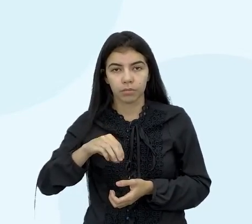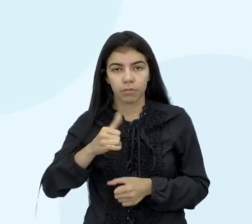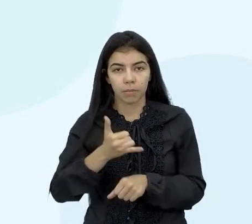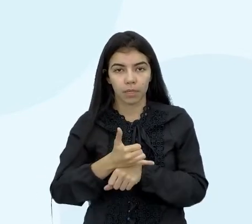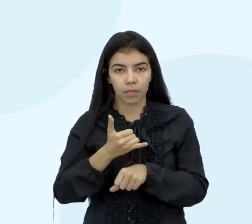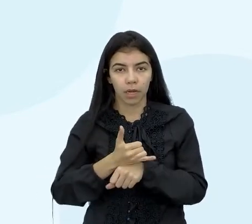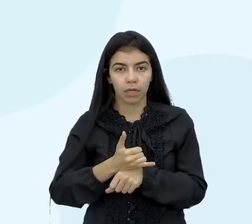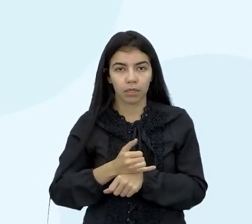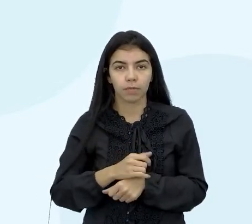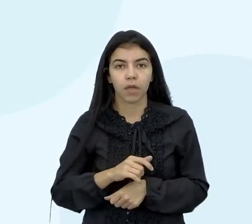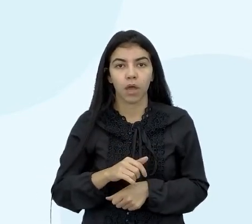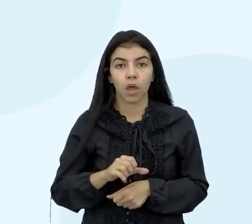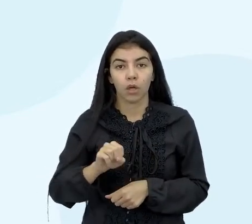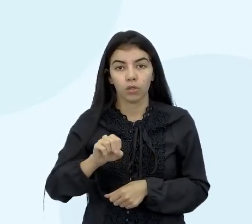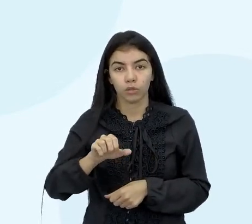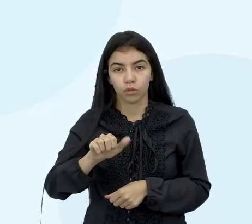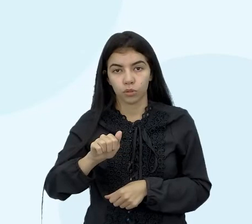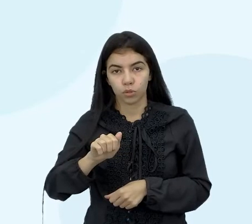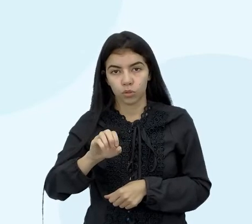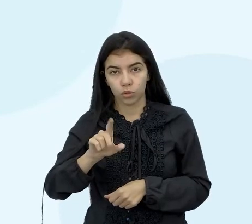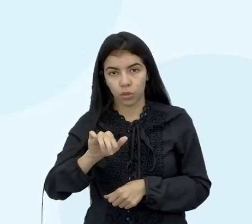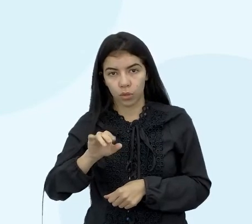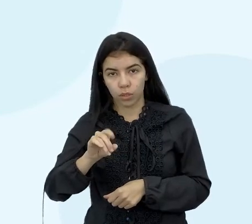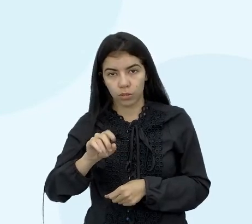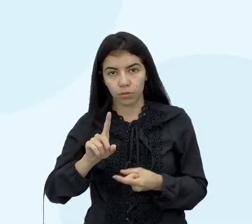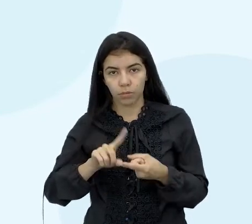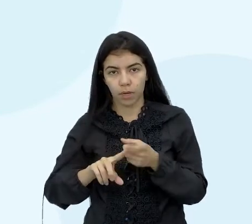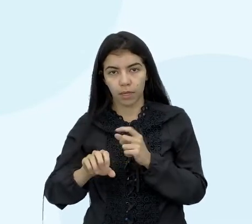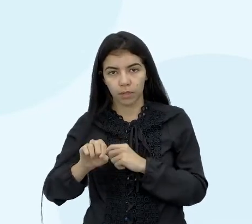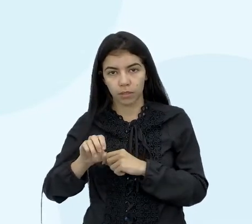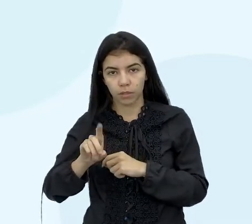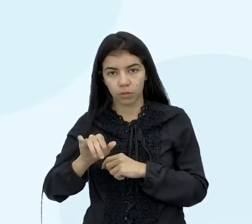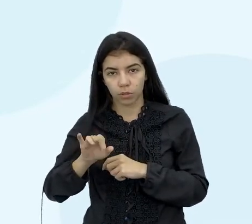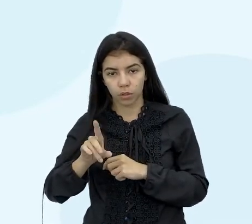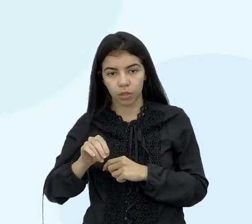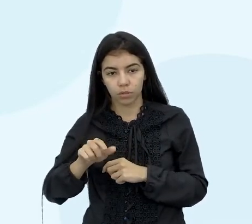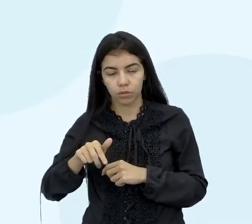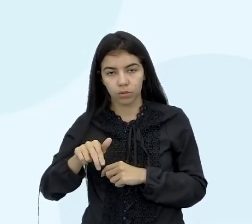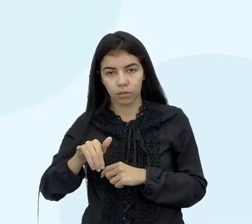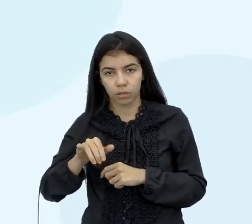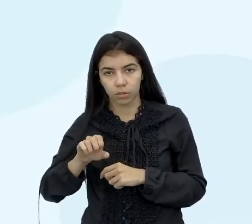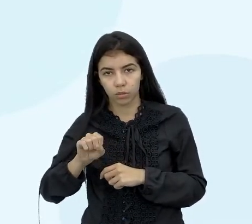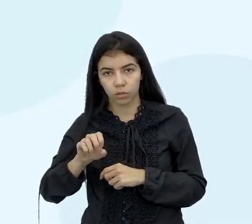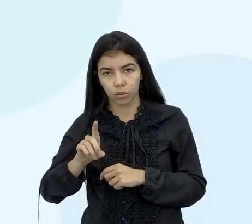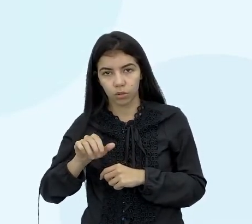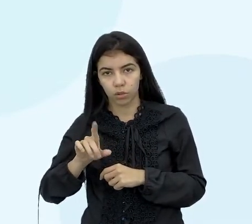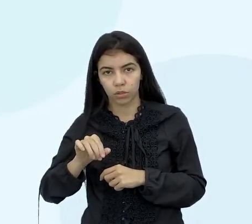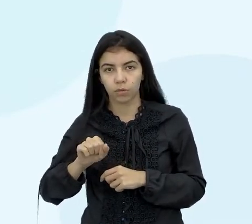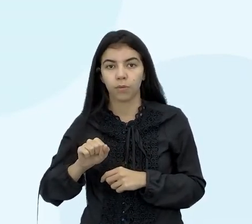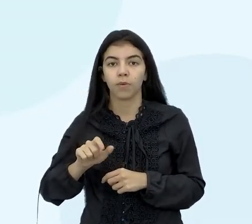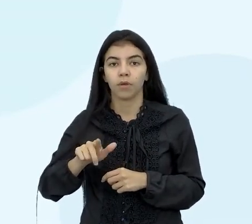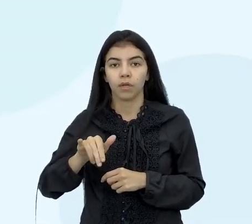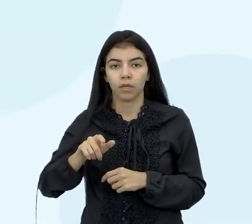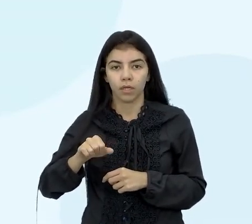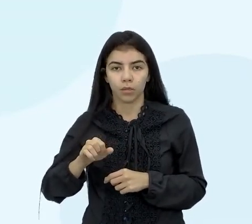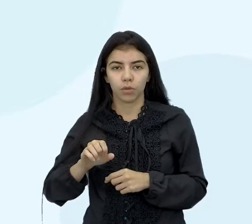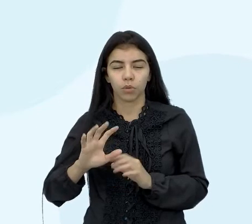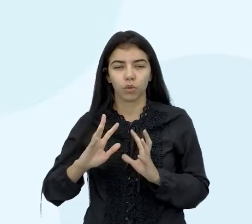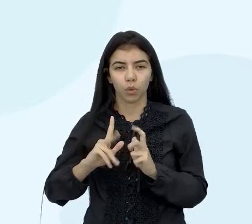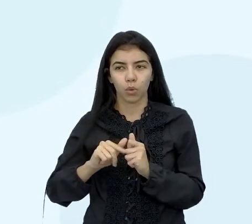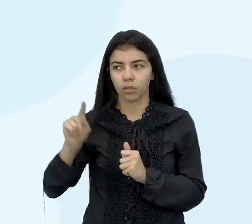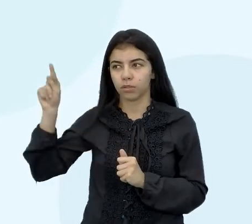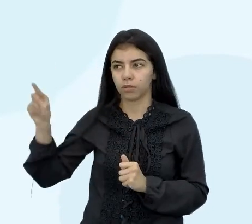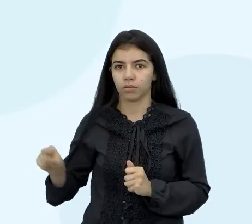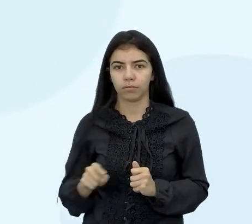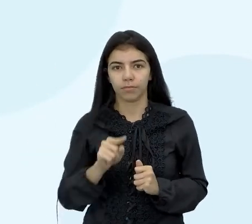certo? Sólido mais sólido, sólido com líquido, líquido com líquido e gás com gás. Toda mistura